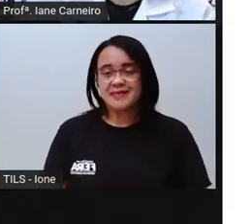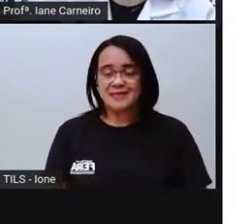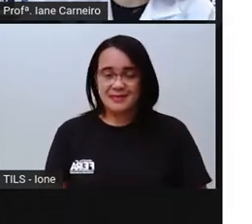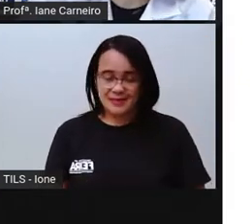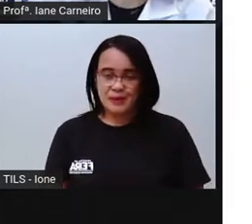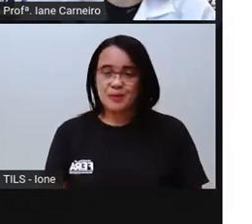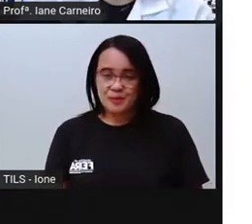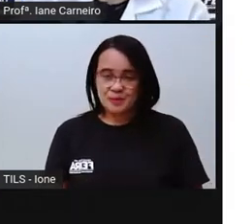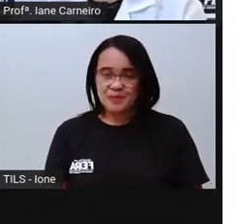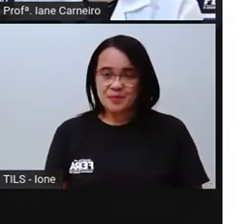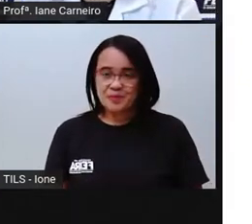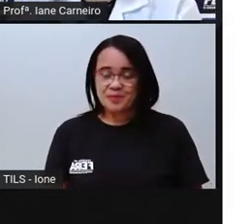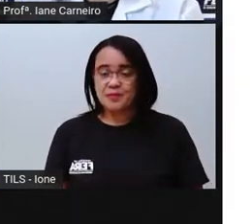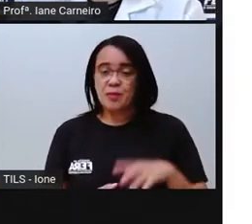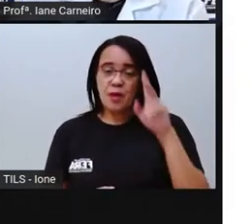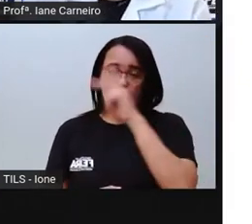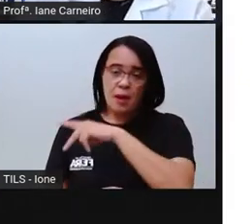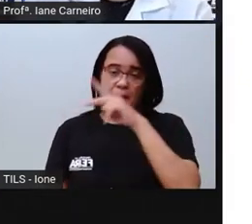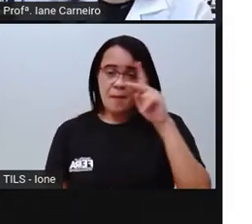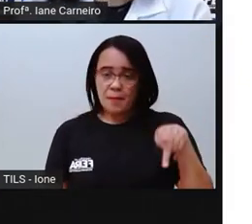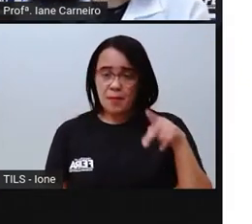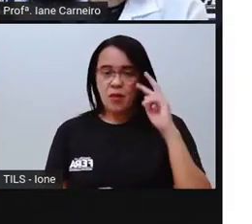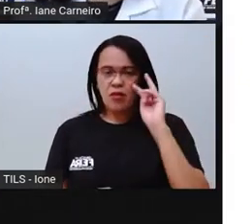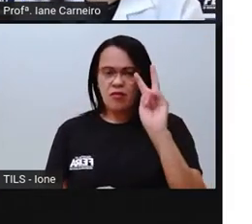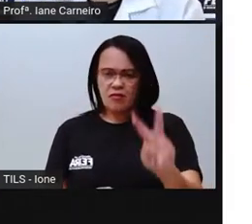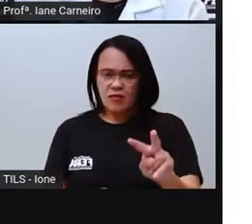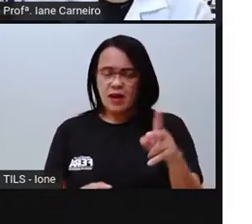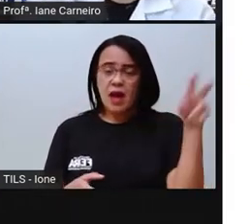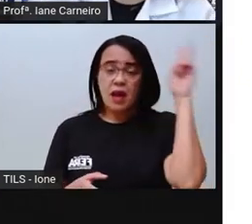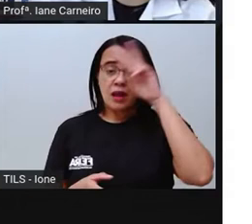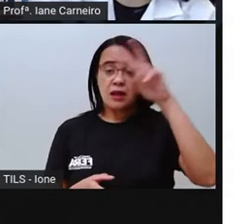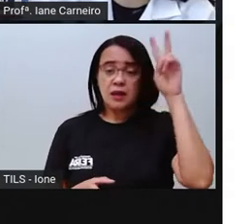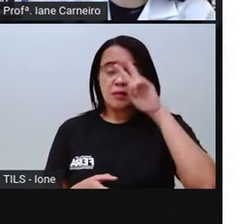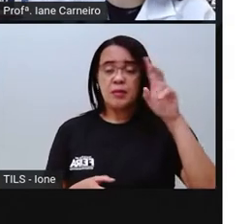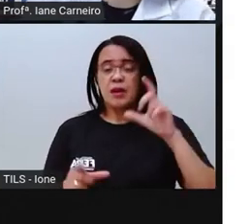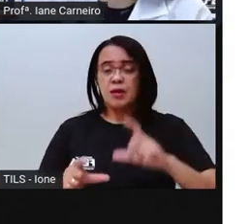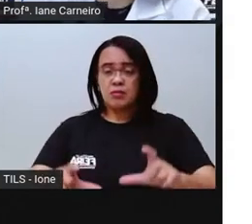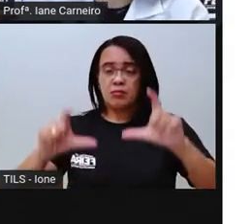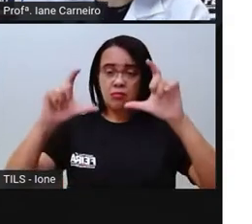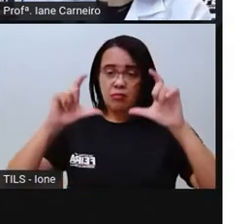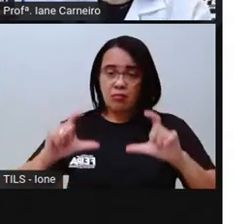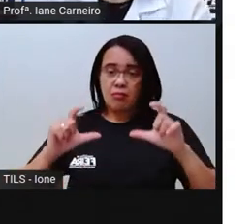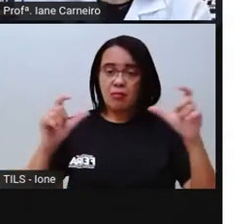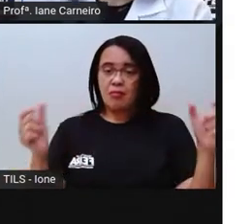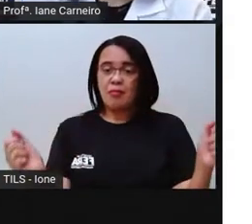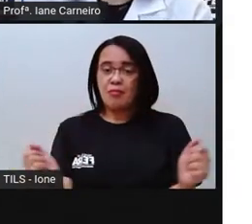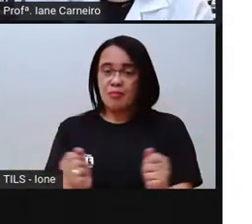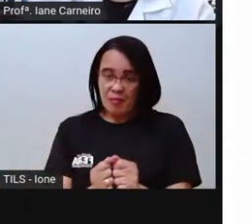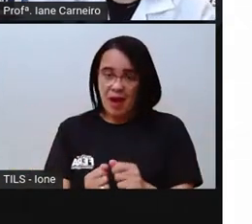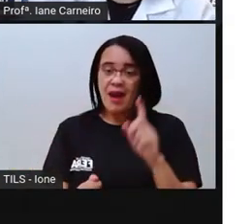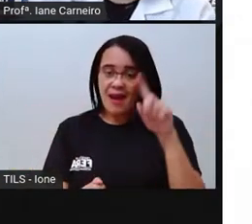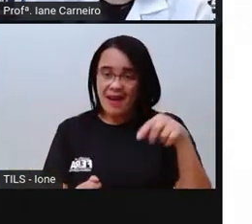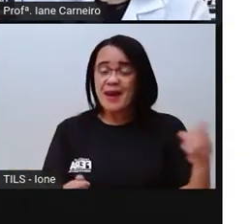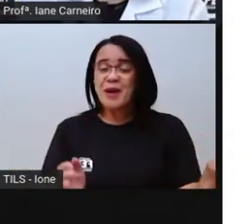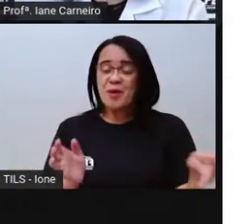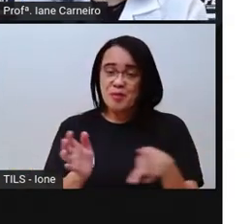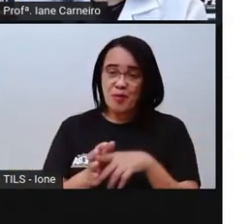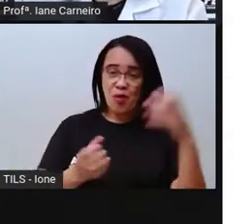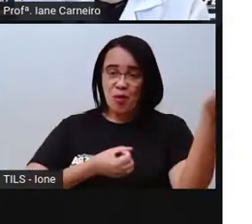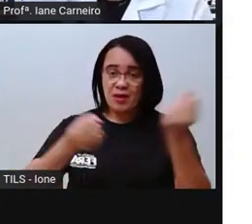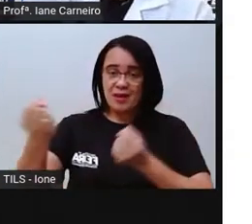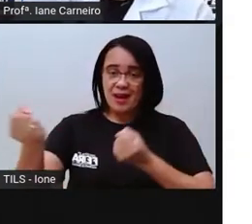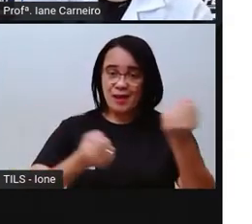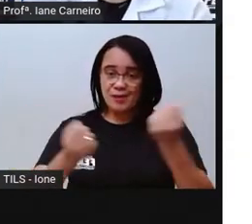Quando eu olho, parece que eu estou vendo placa de carro, né? Placa de moto. Já viram uma placa de carro desse